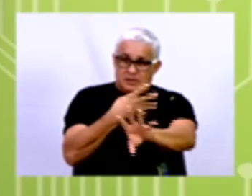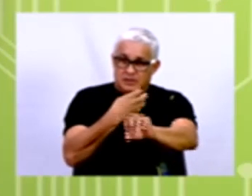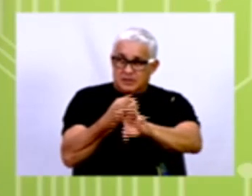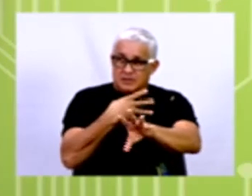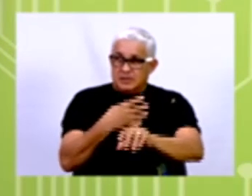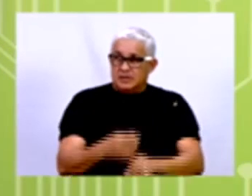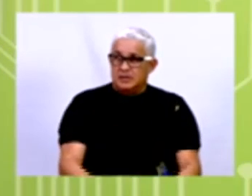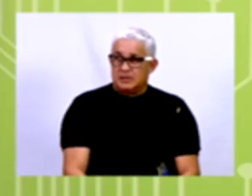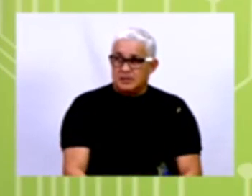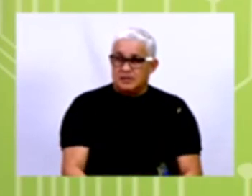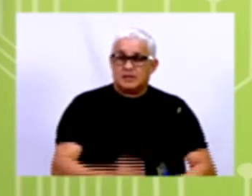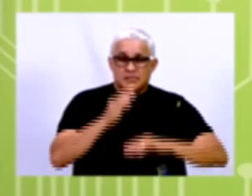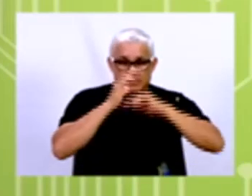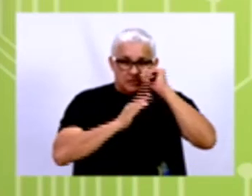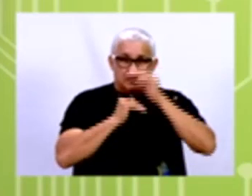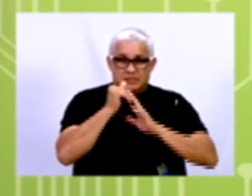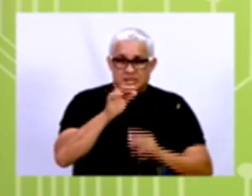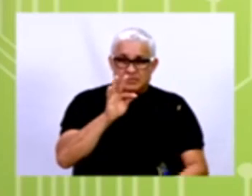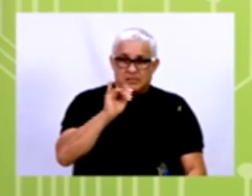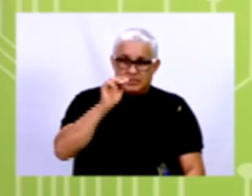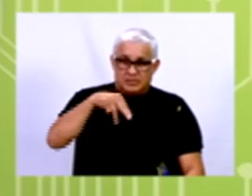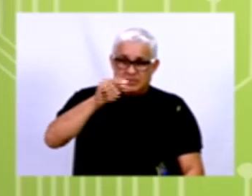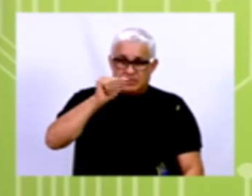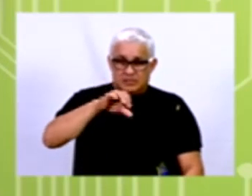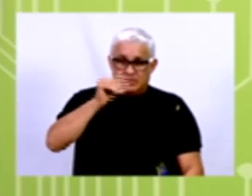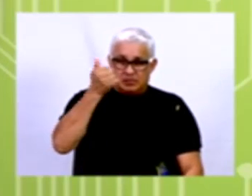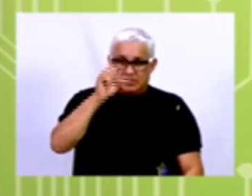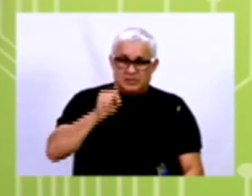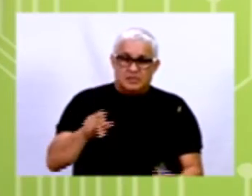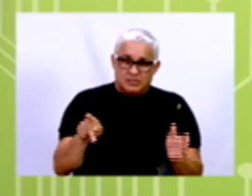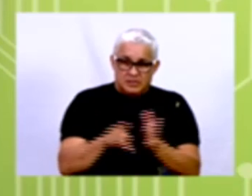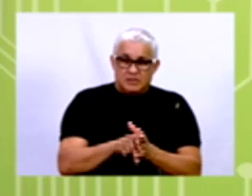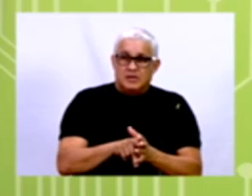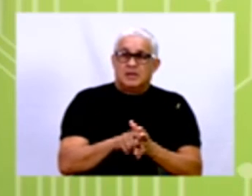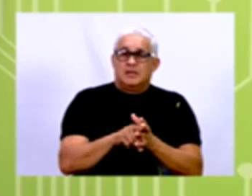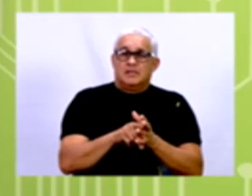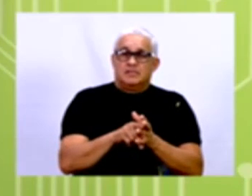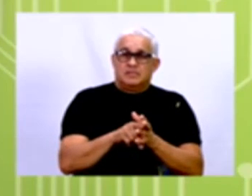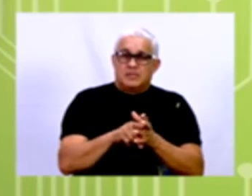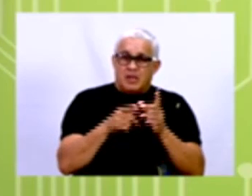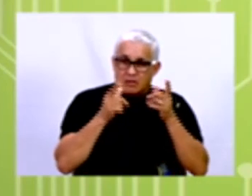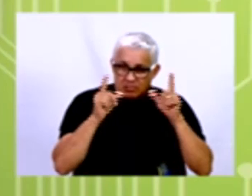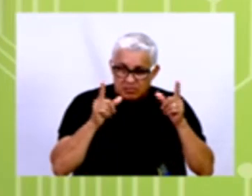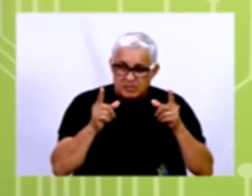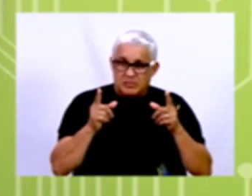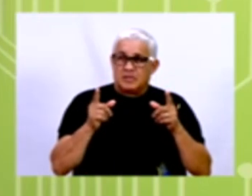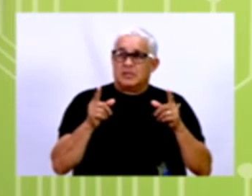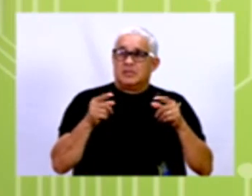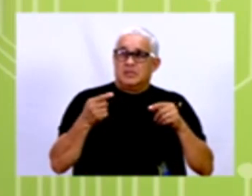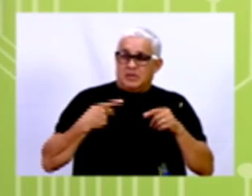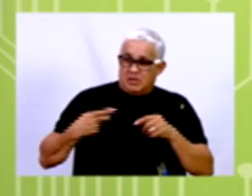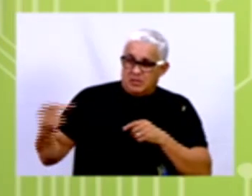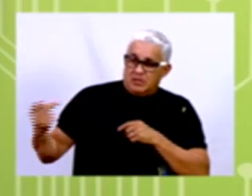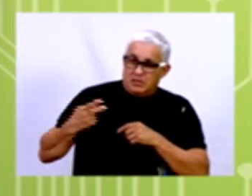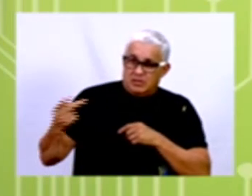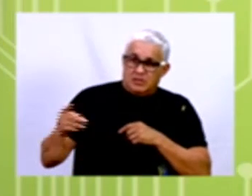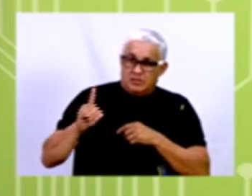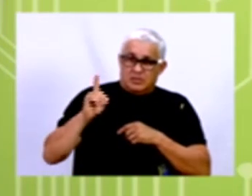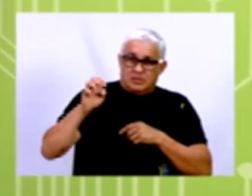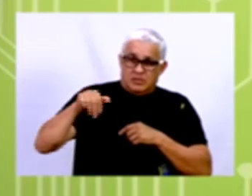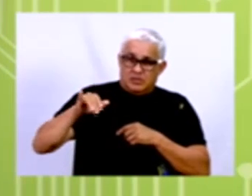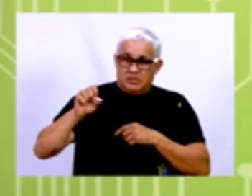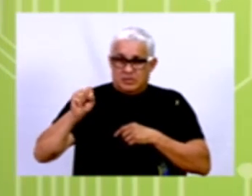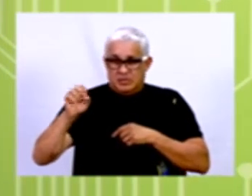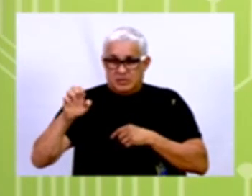nossos profissionais de mídia, que trabalham com mídia, a quem nós somos, eu e a professora Denise,